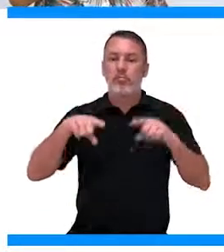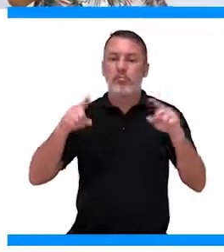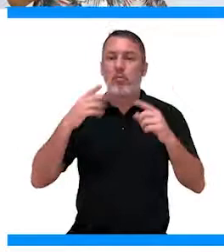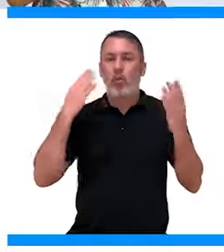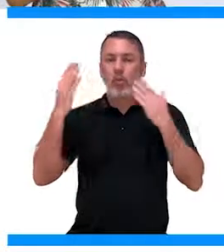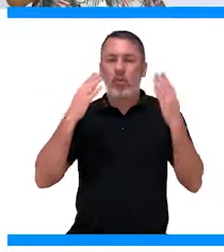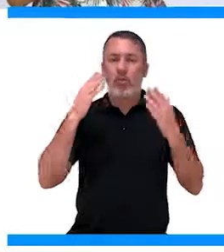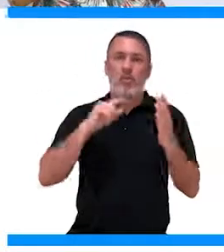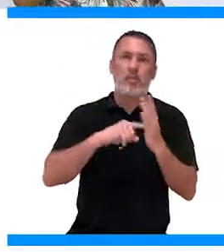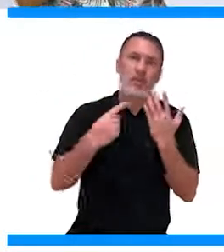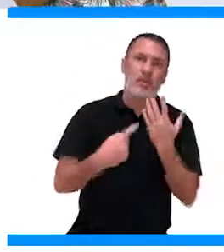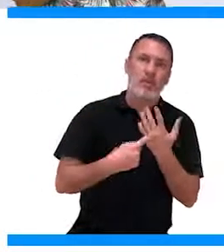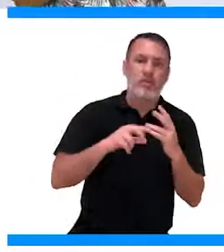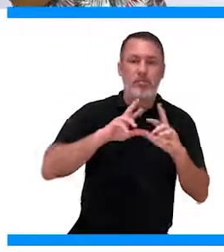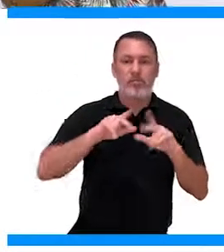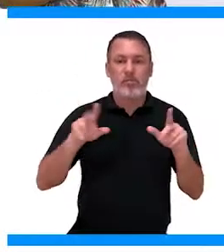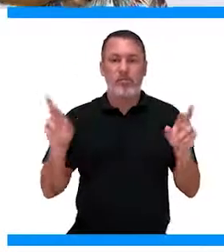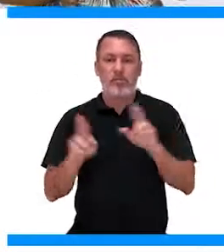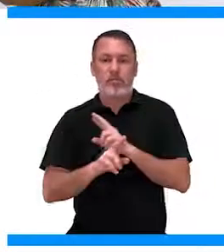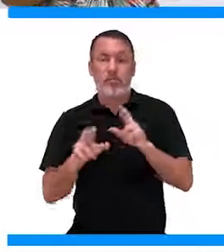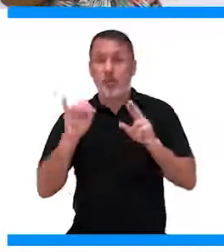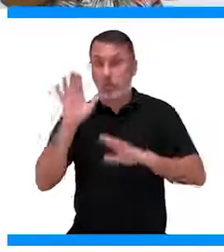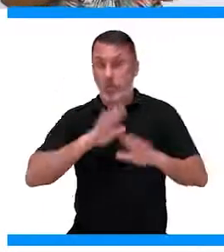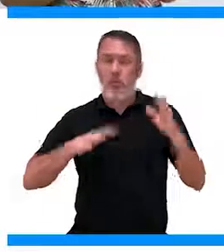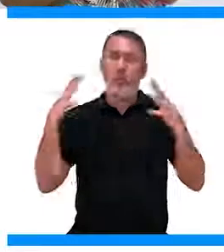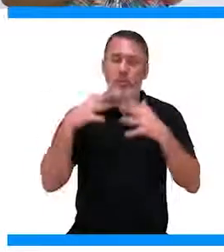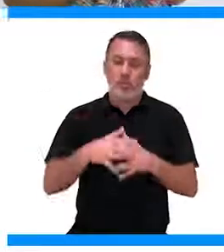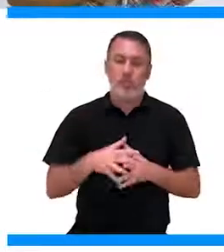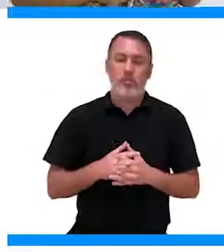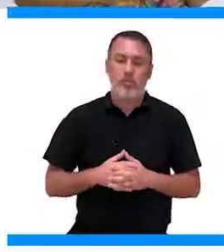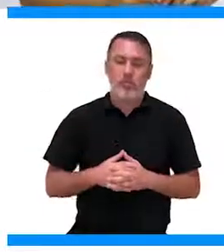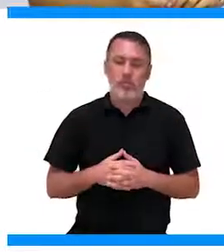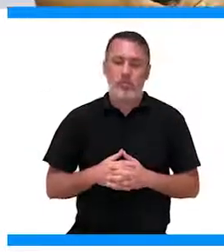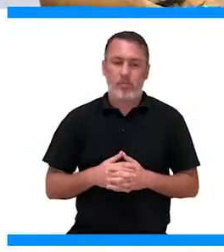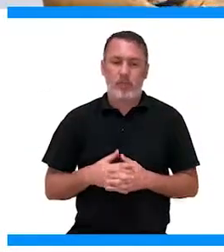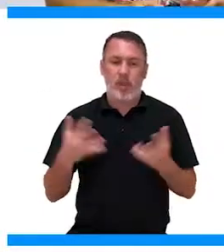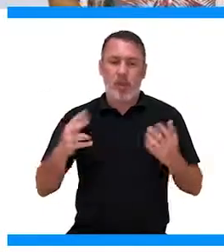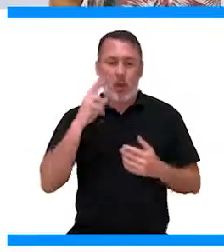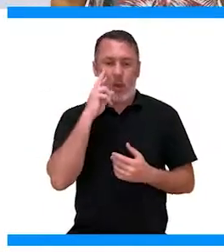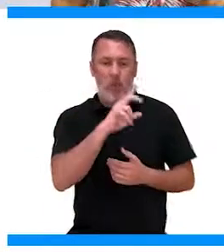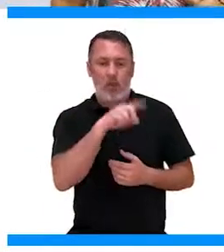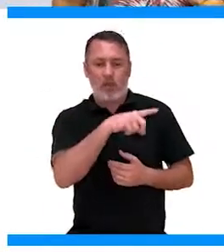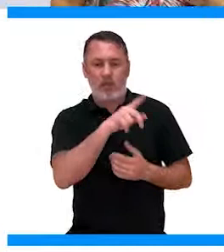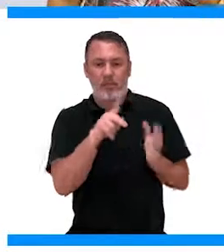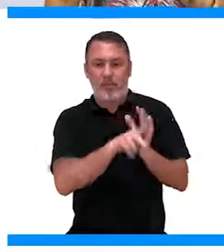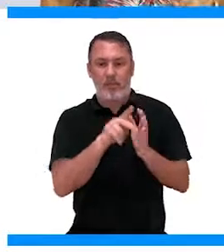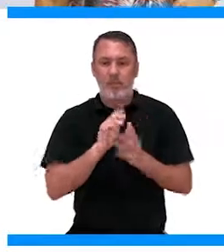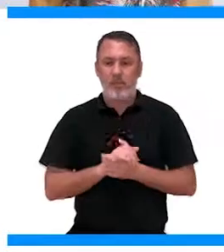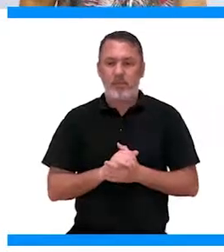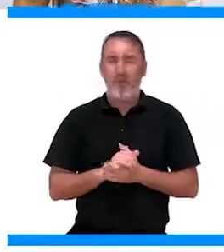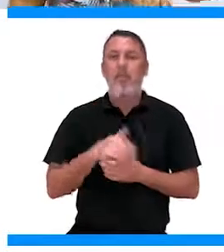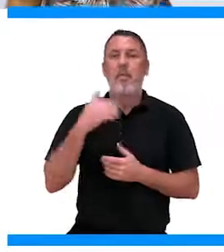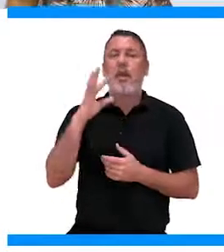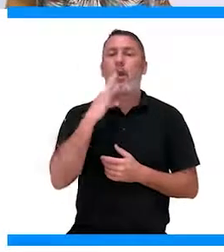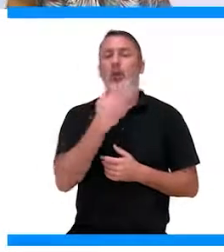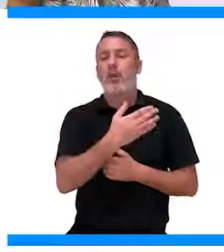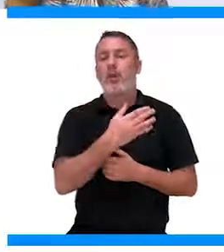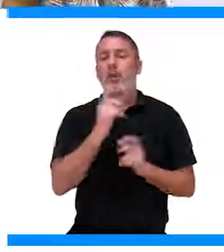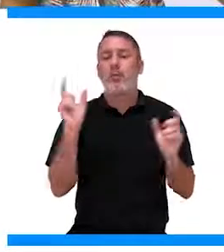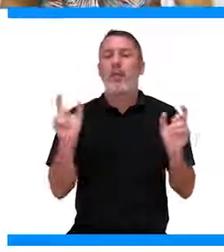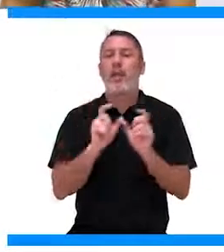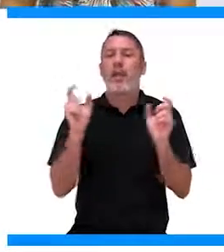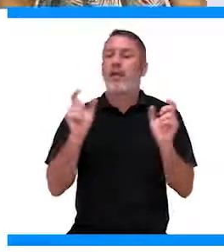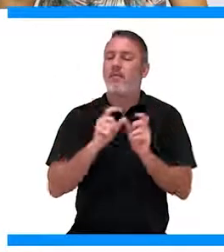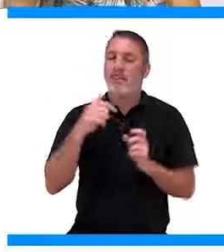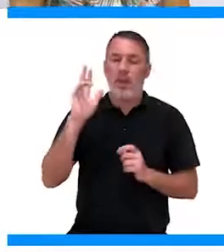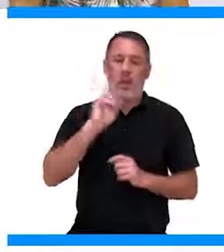existe comparação e metáfora e se não tiver cuidado, confunde. E a gente vai ver agora. A mais conhecida das